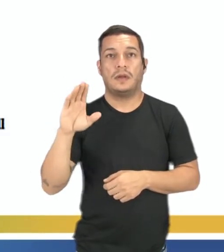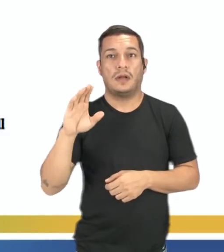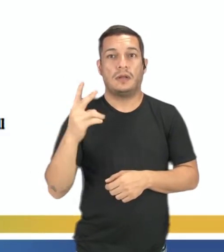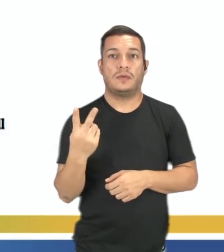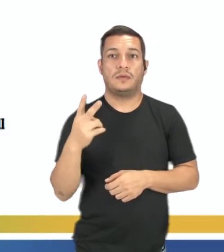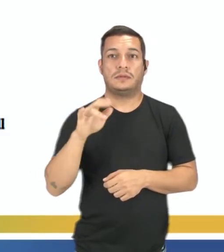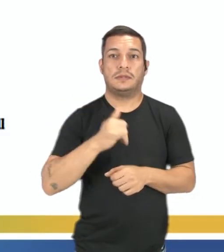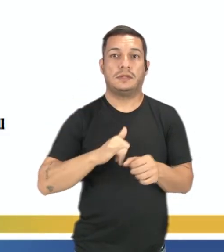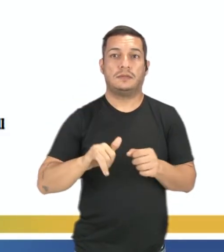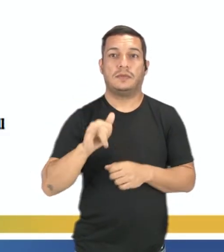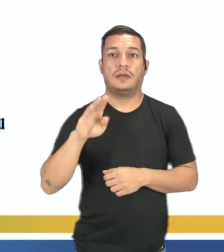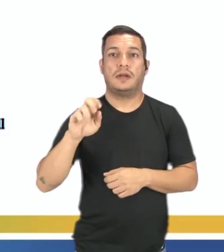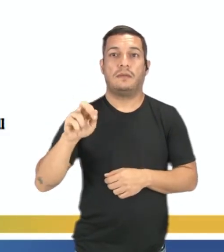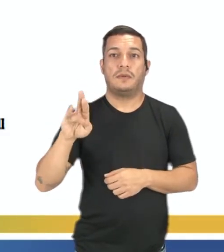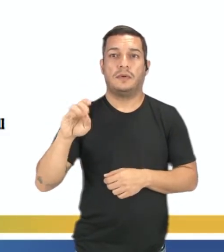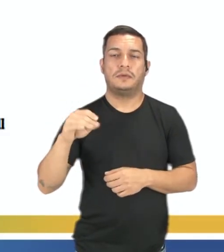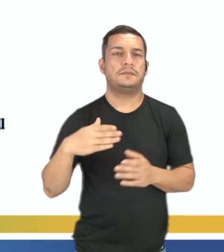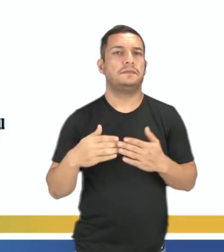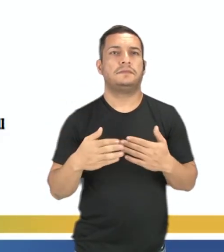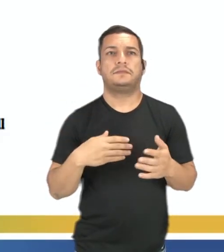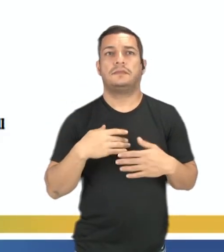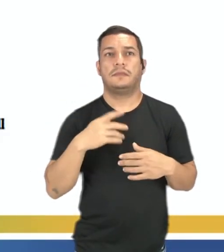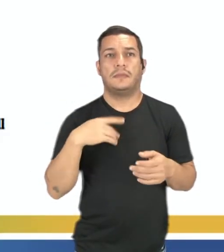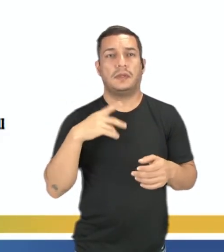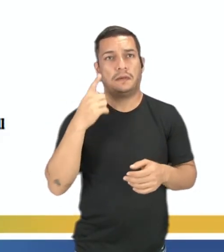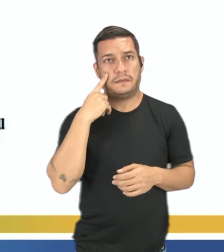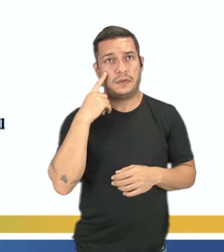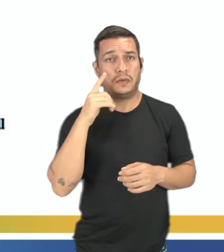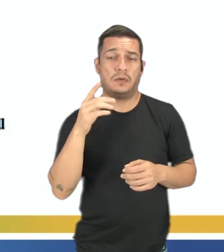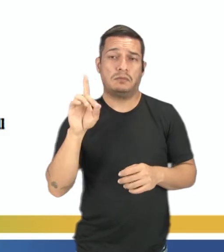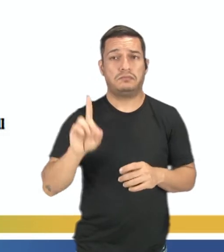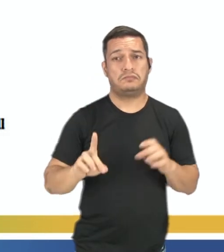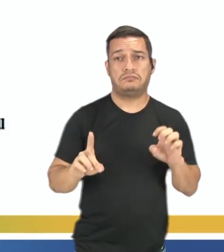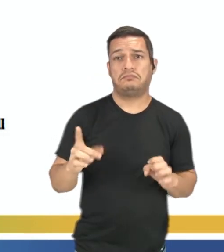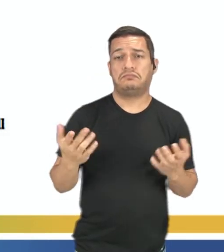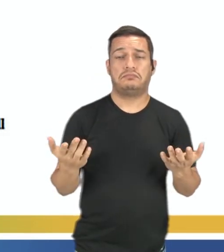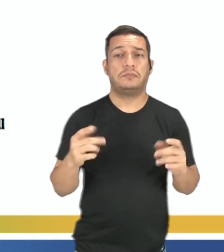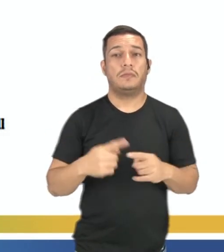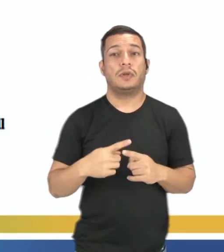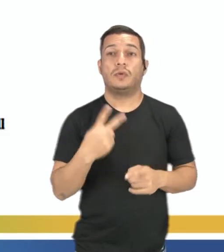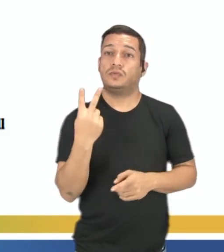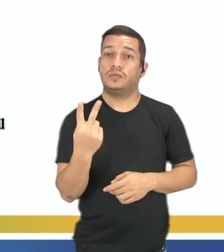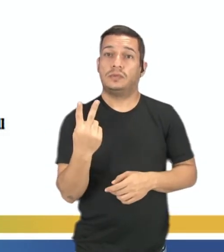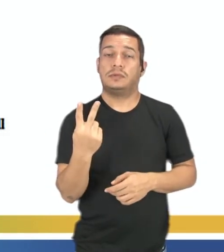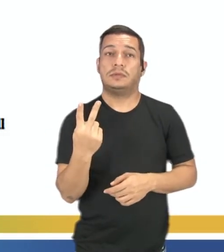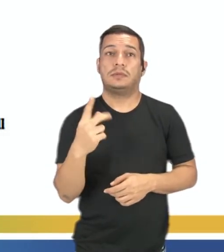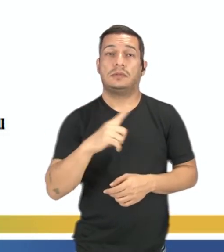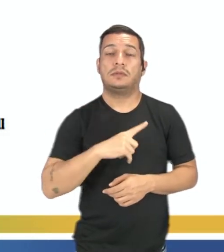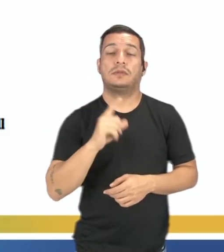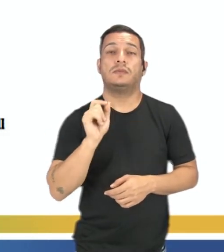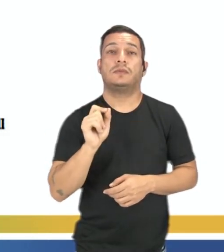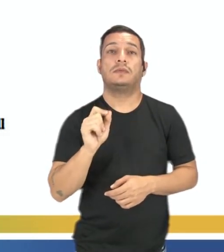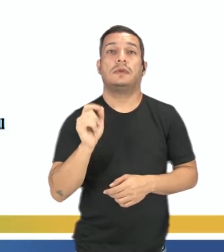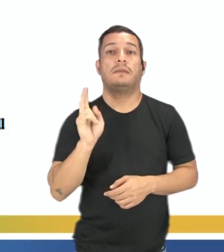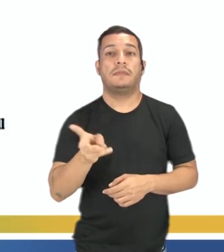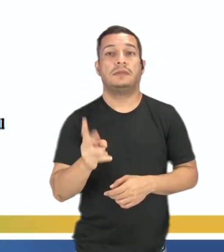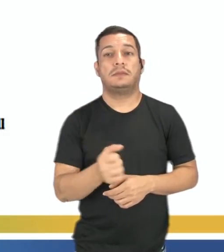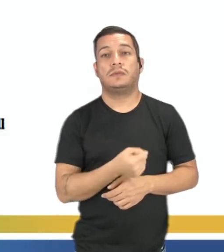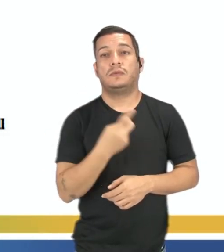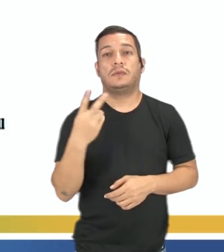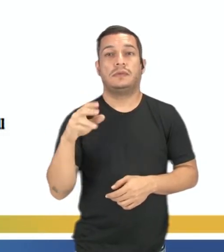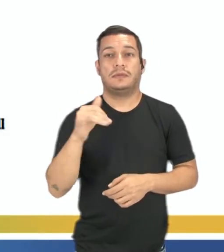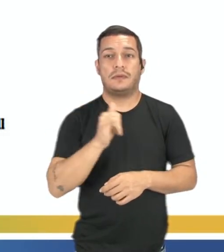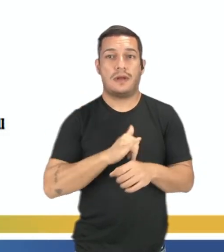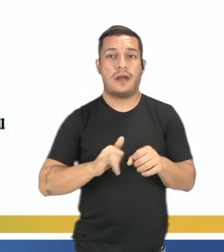átomos de carbono para mim agora tanto faz tá eu pegar esse aqui vou pegar esse porque os dois têm a mesma quantidade